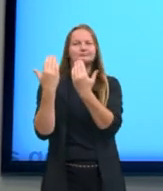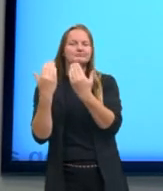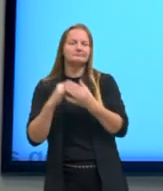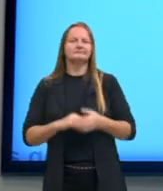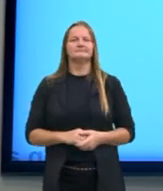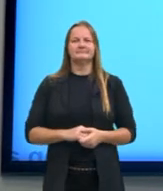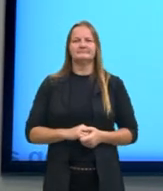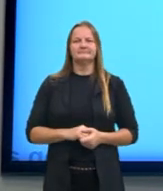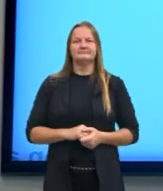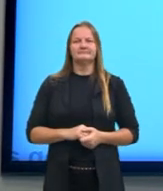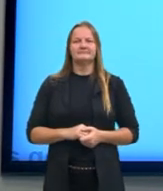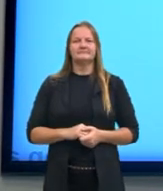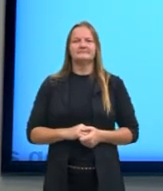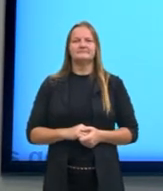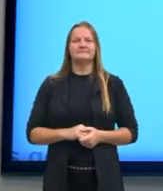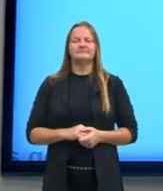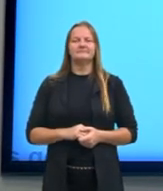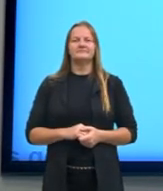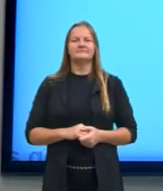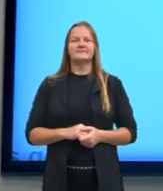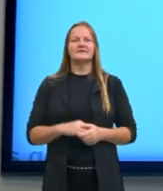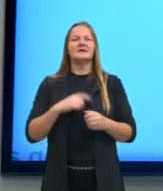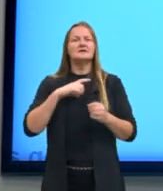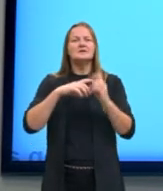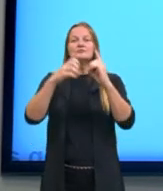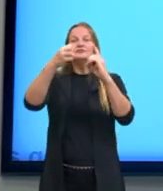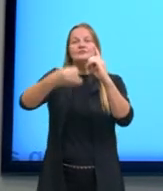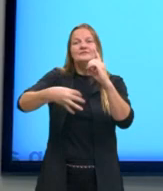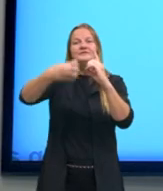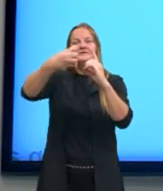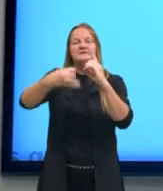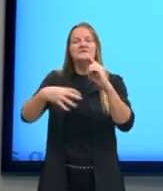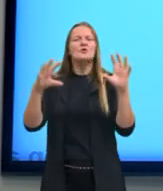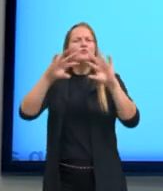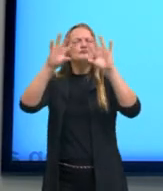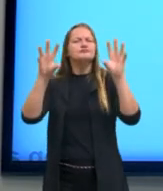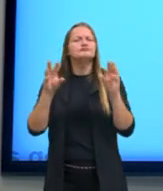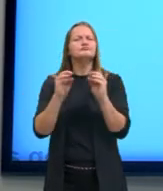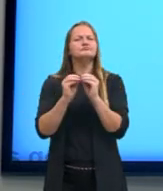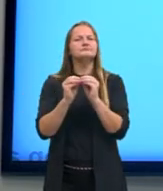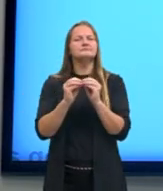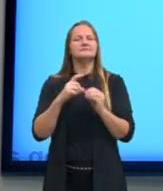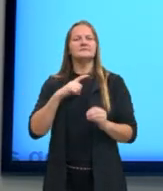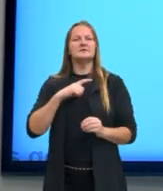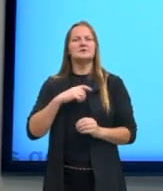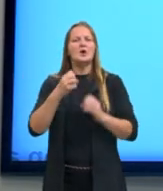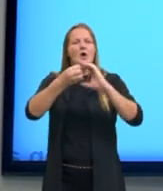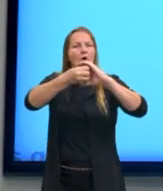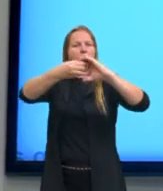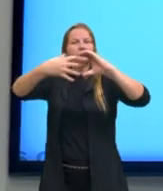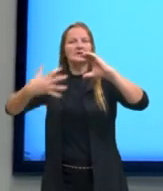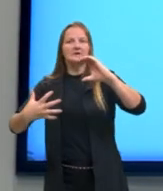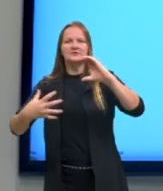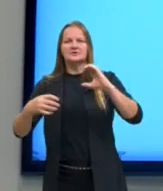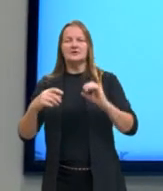outra grandeza pode ser definida resumidamente como sendo a característica física de um